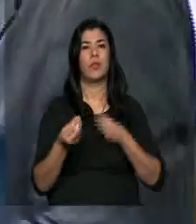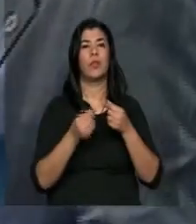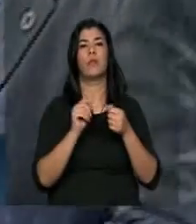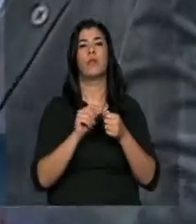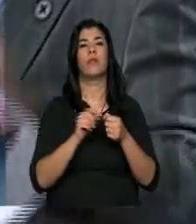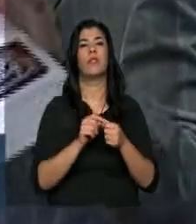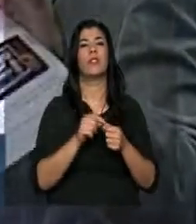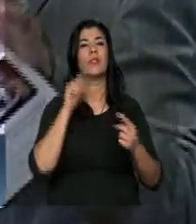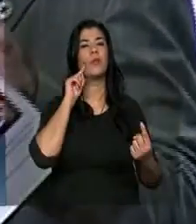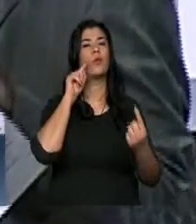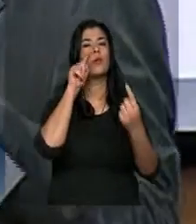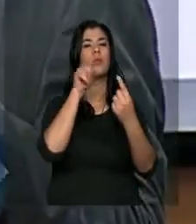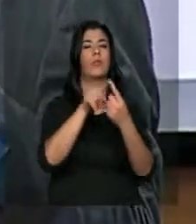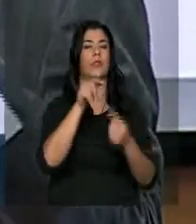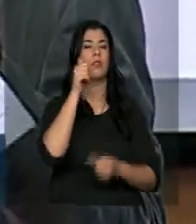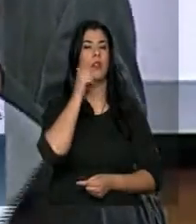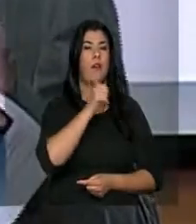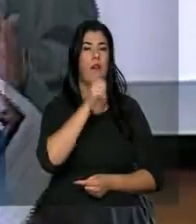essas mulheres